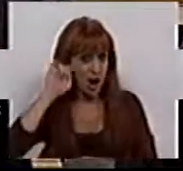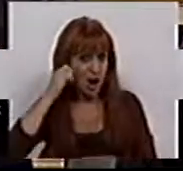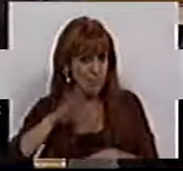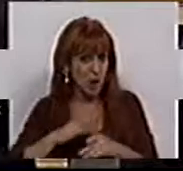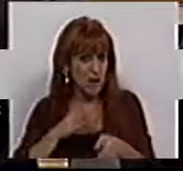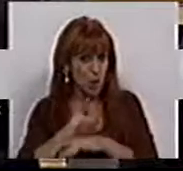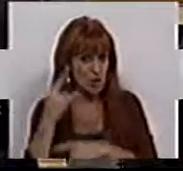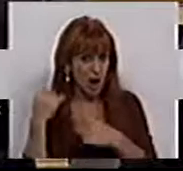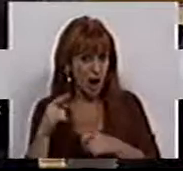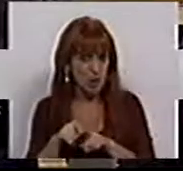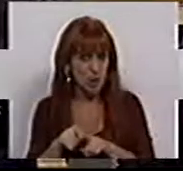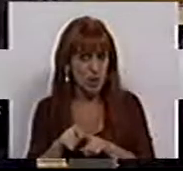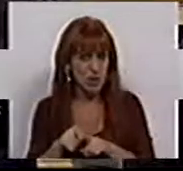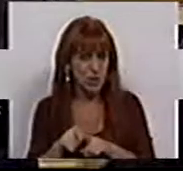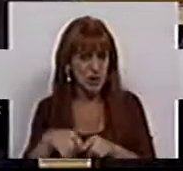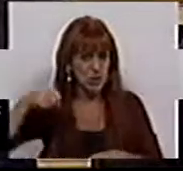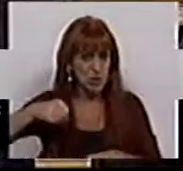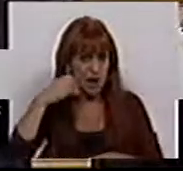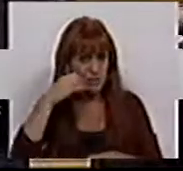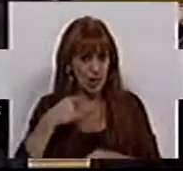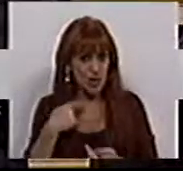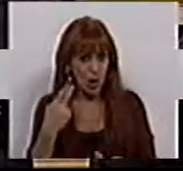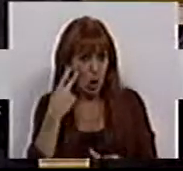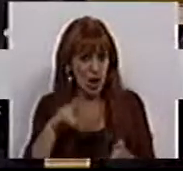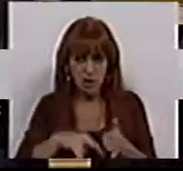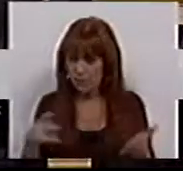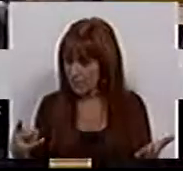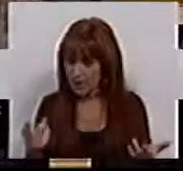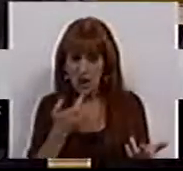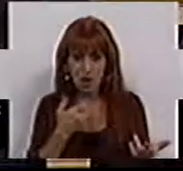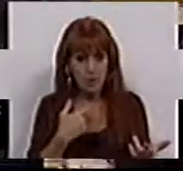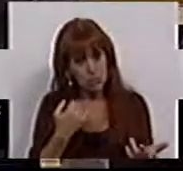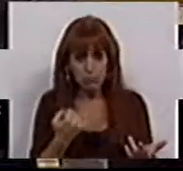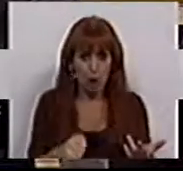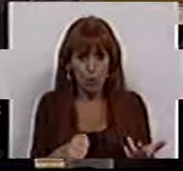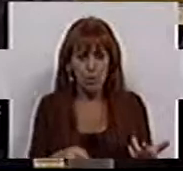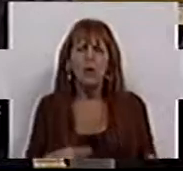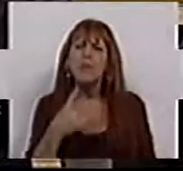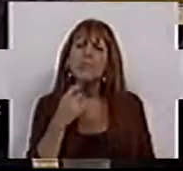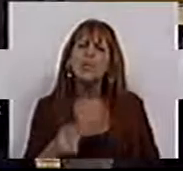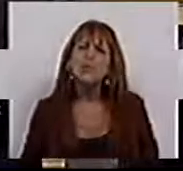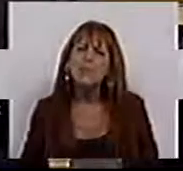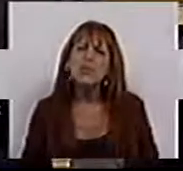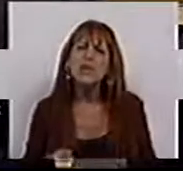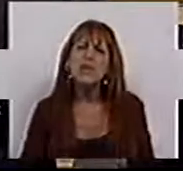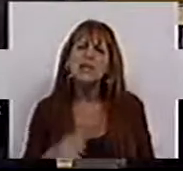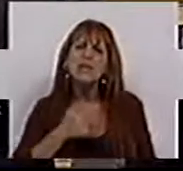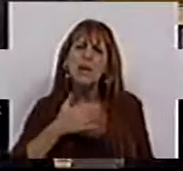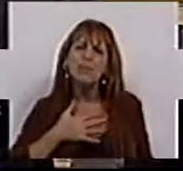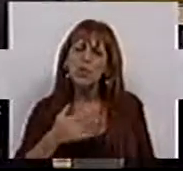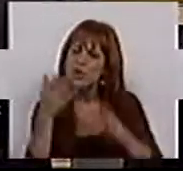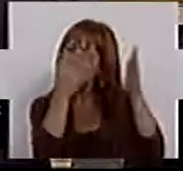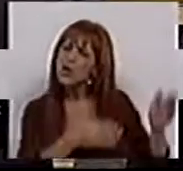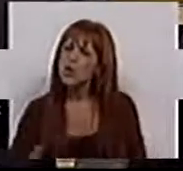por continuar a insistir nos sacos de plástico? Olhamos para a reforma e a resposta é não. Perguntamos, e as empresas,